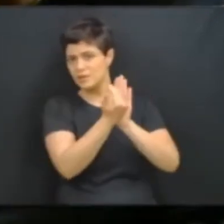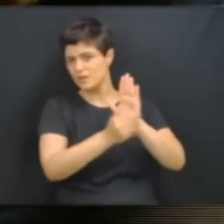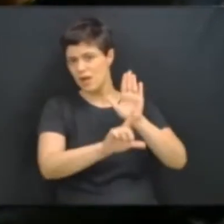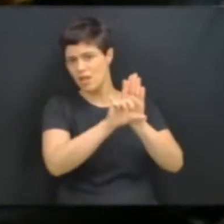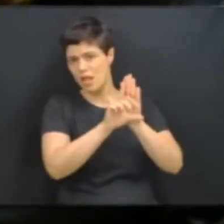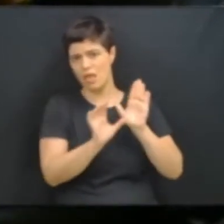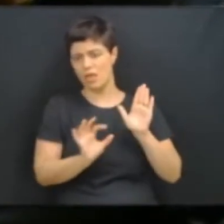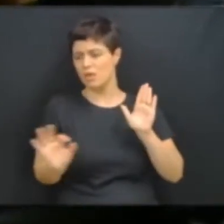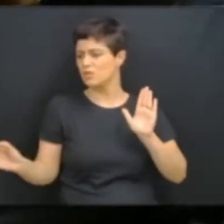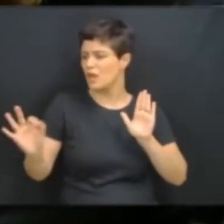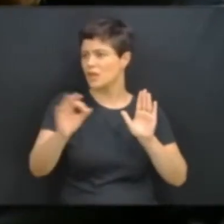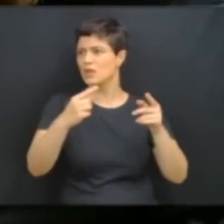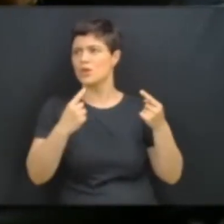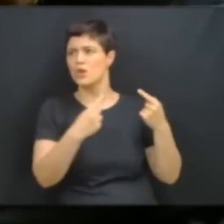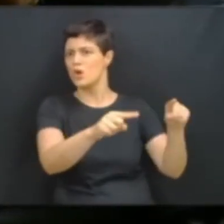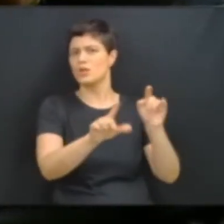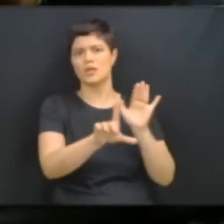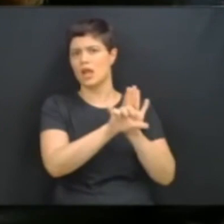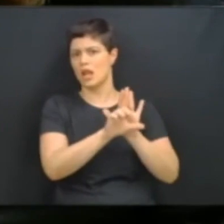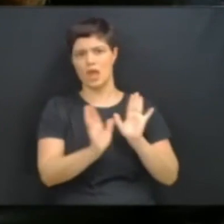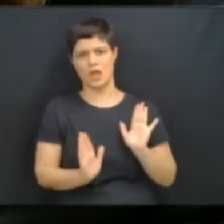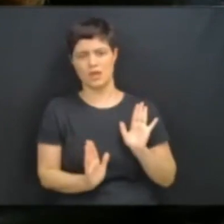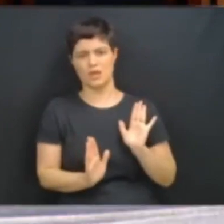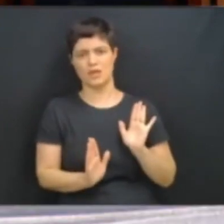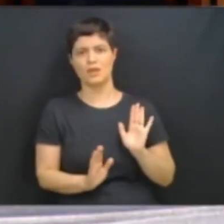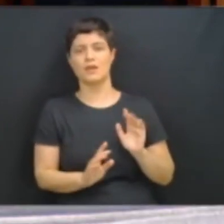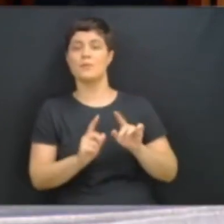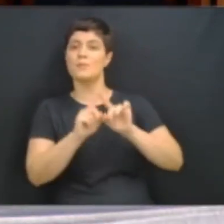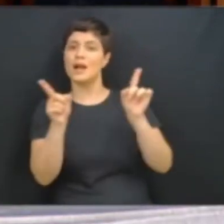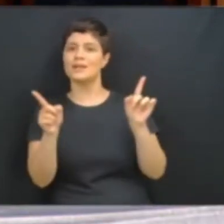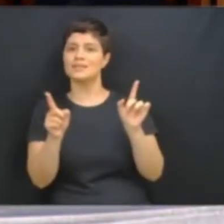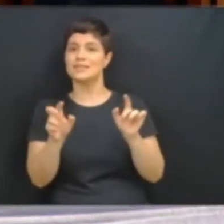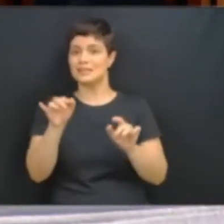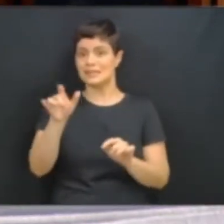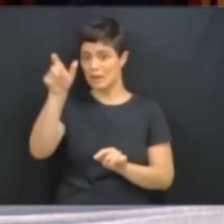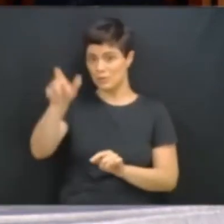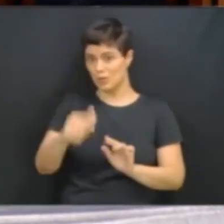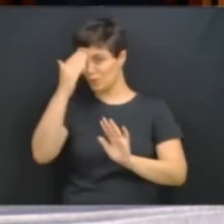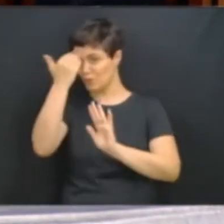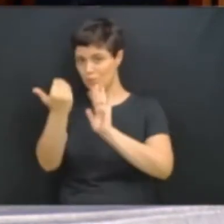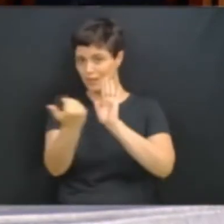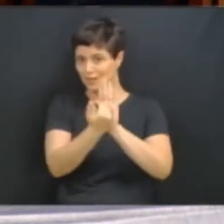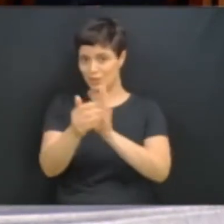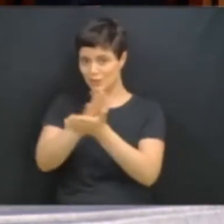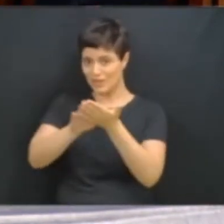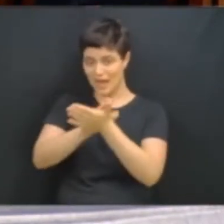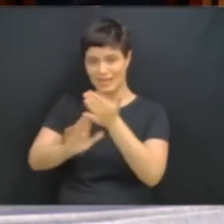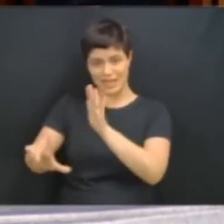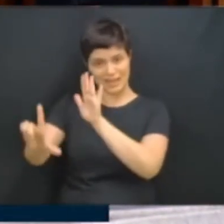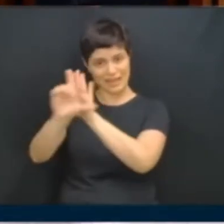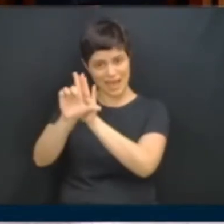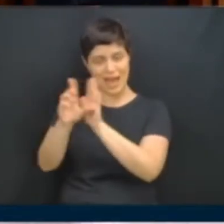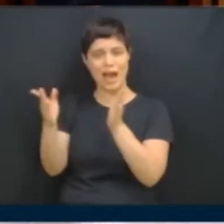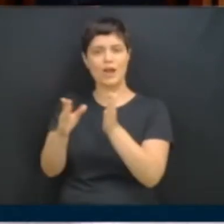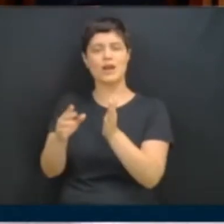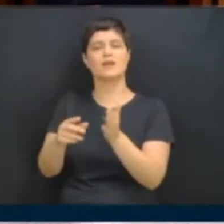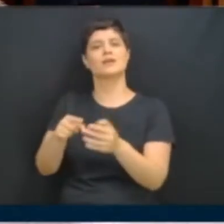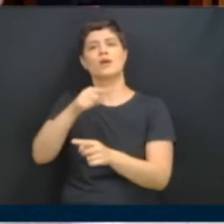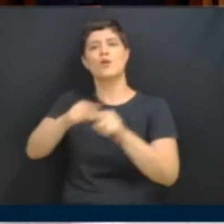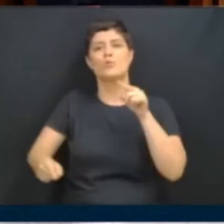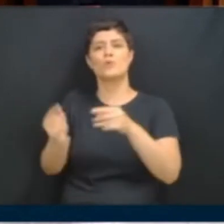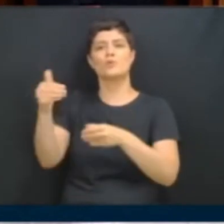que descumpriu a lei, está aí hoje inelegível. Achava que era imbrochável,